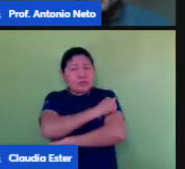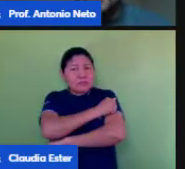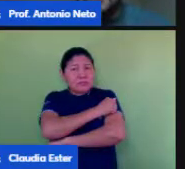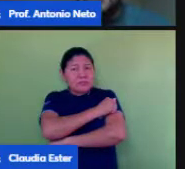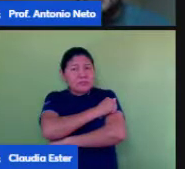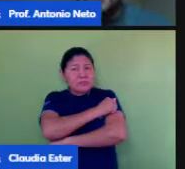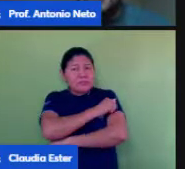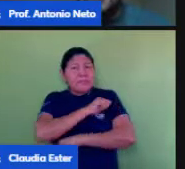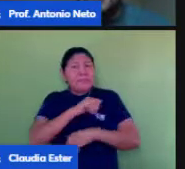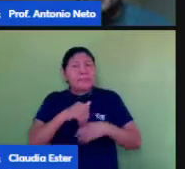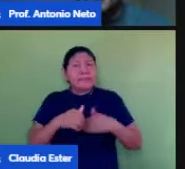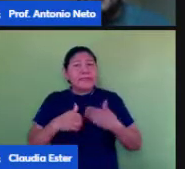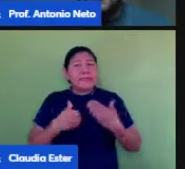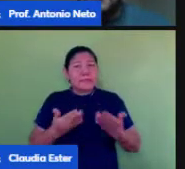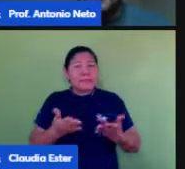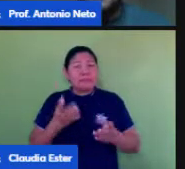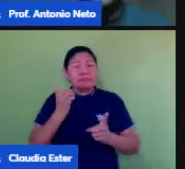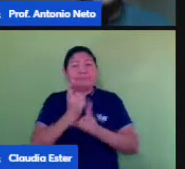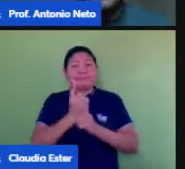silábico